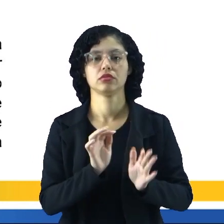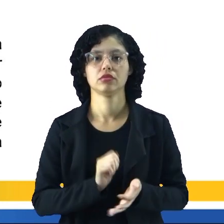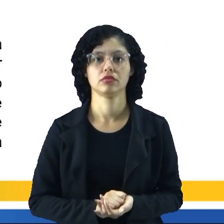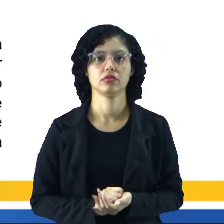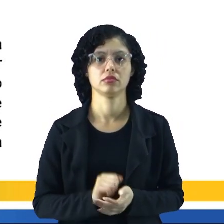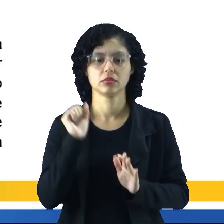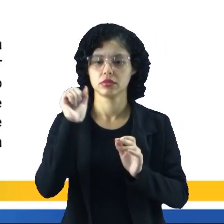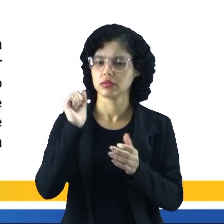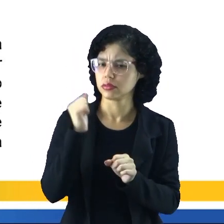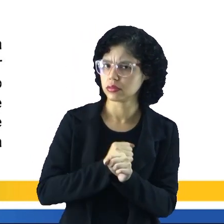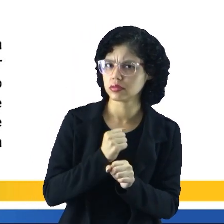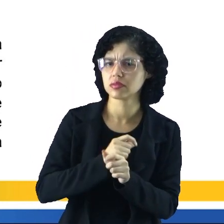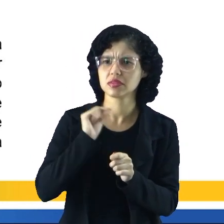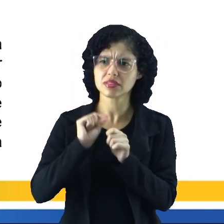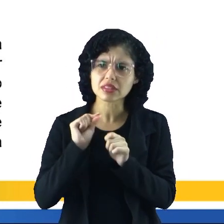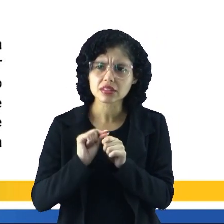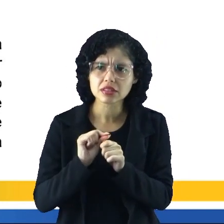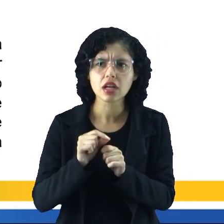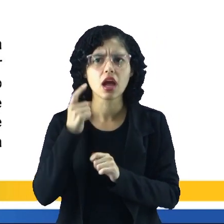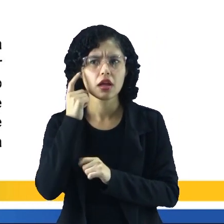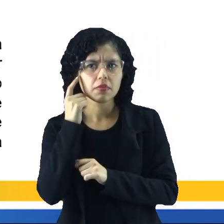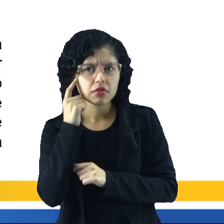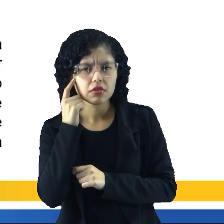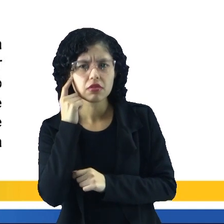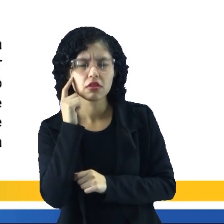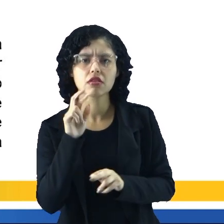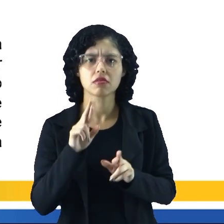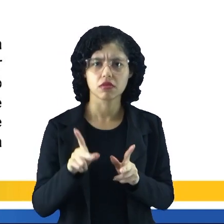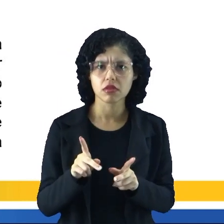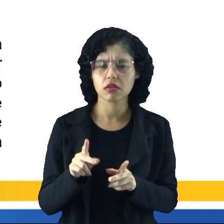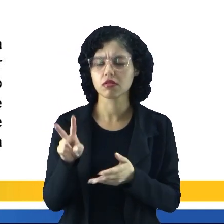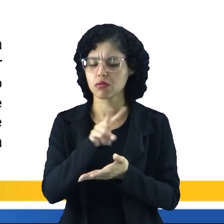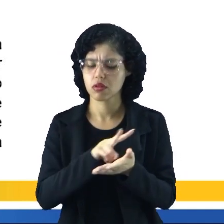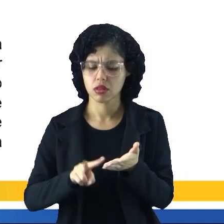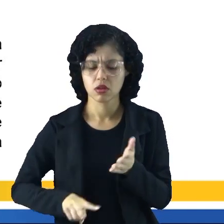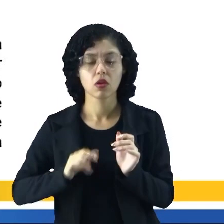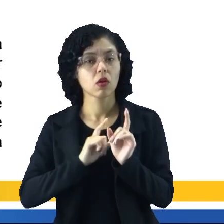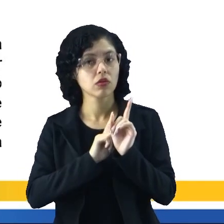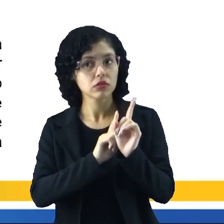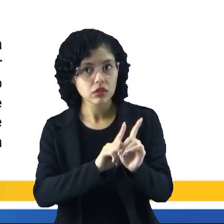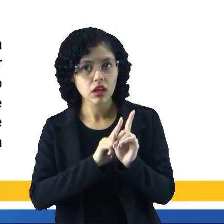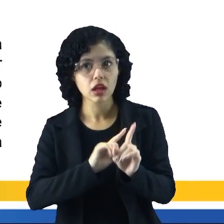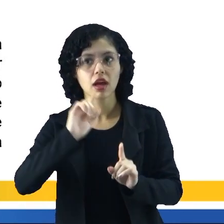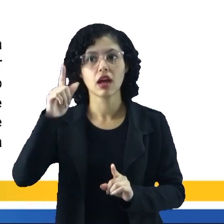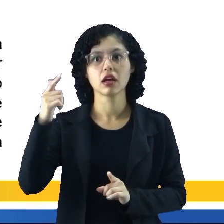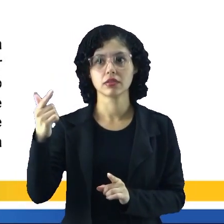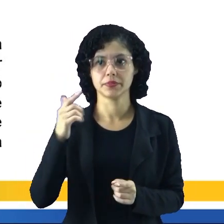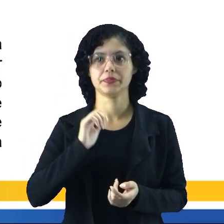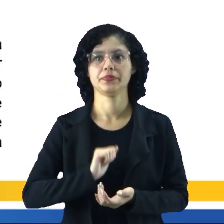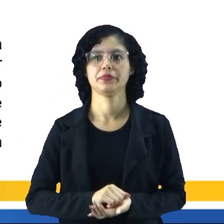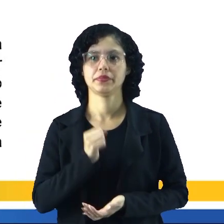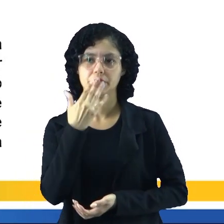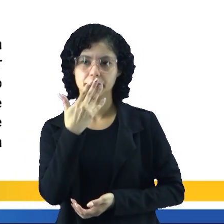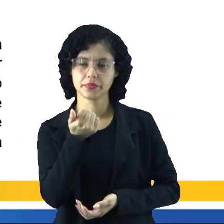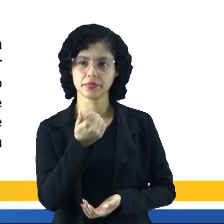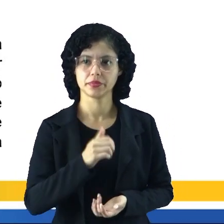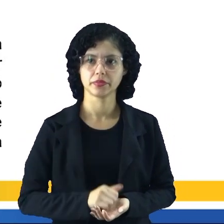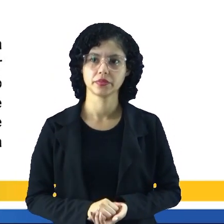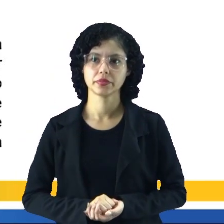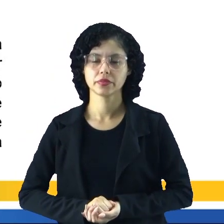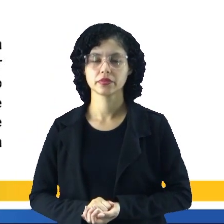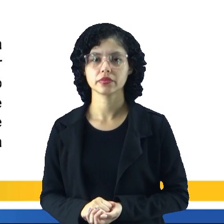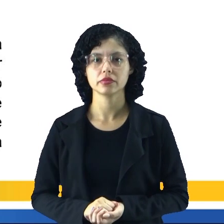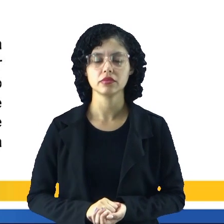para Constru uma estratégia de persuasão né de fazer com que o leitor siga aquelas orientações tá bom